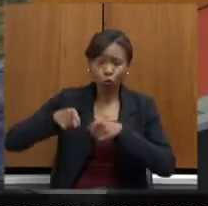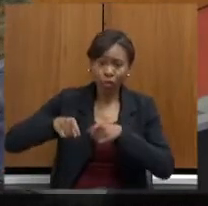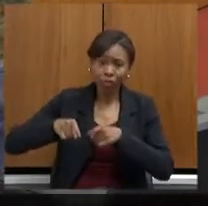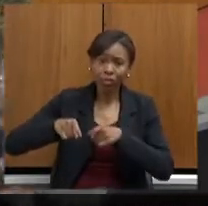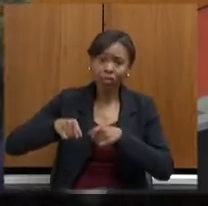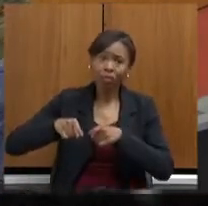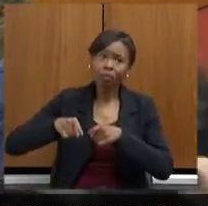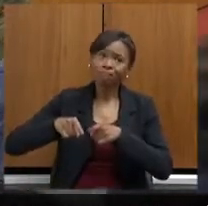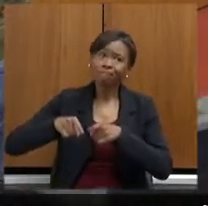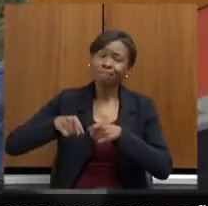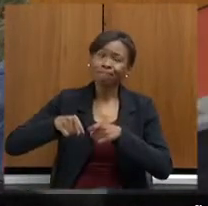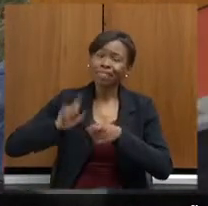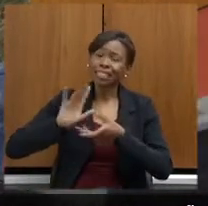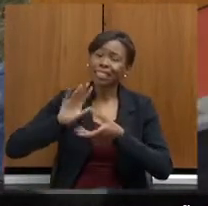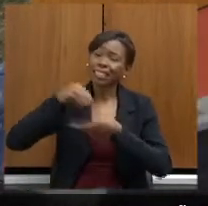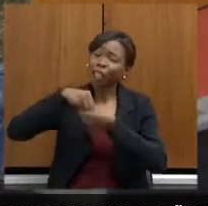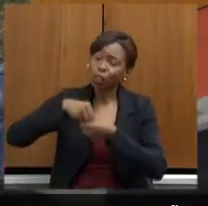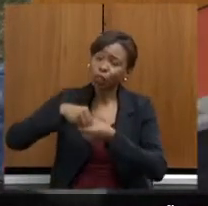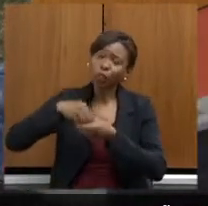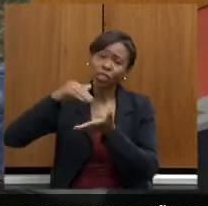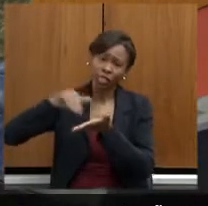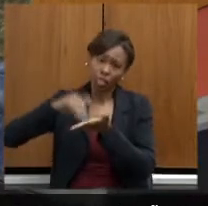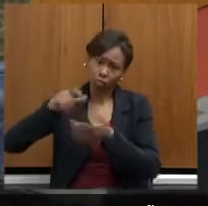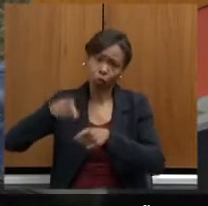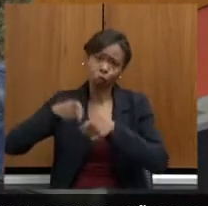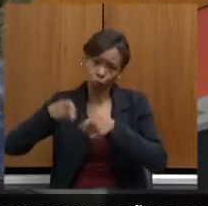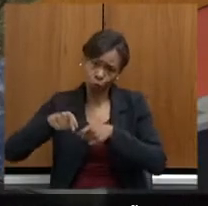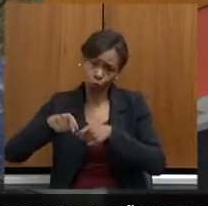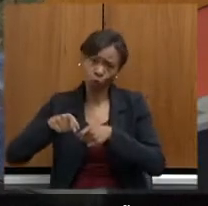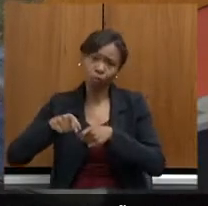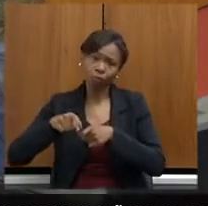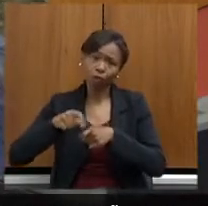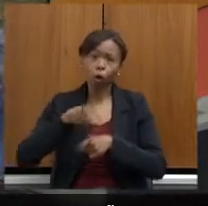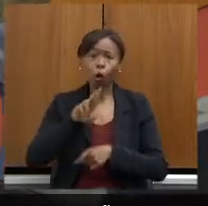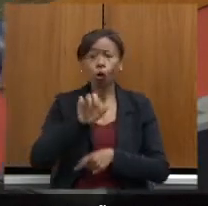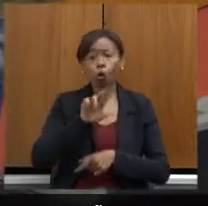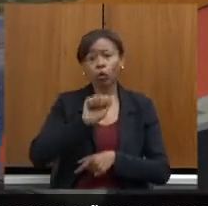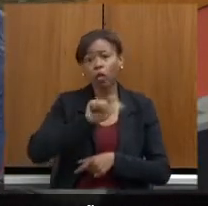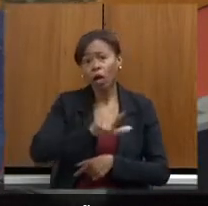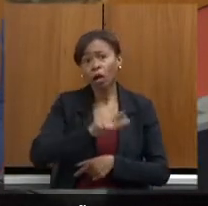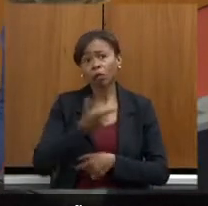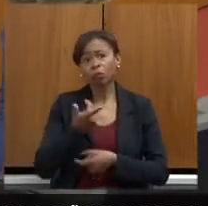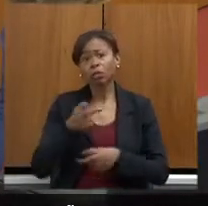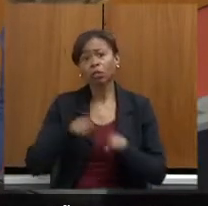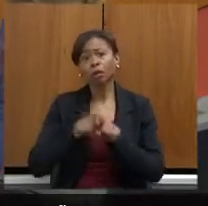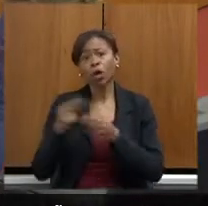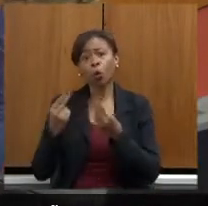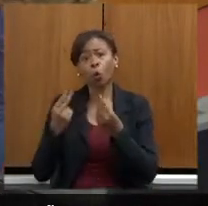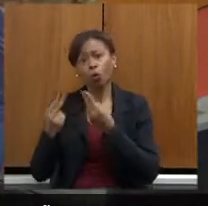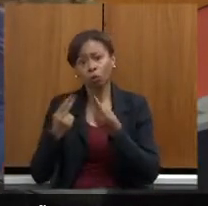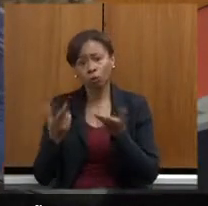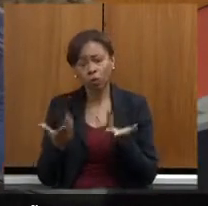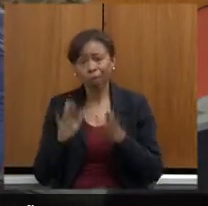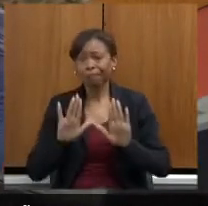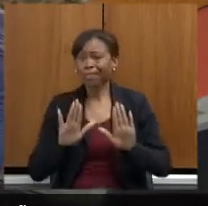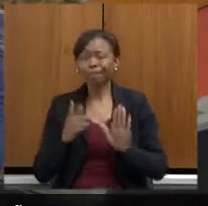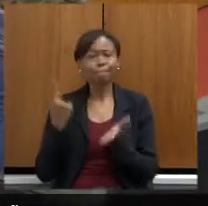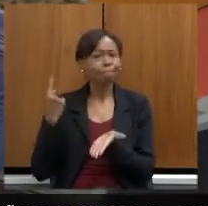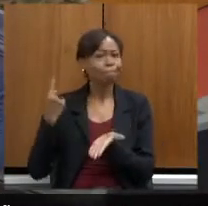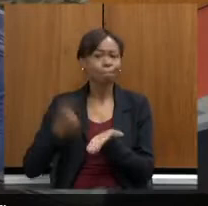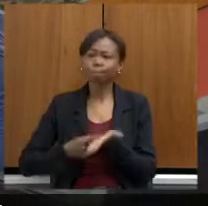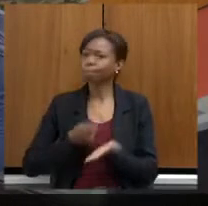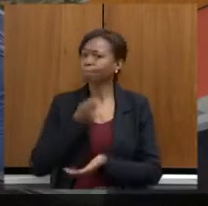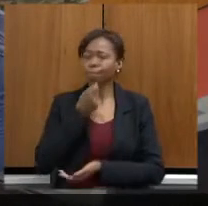secretaria de agricultura tanta Rural quanto na Urbana né mas eu não consegui fazer um acordo na